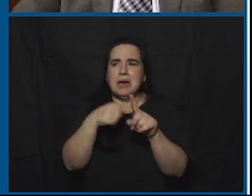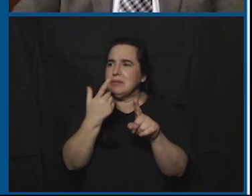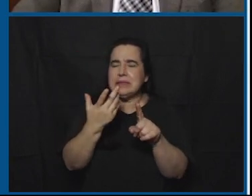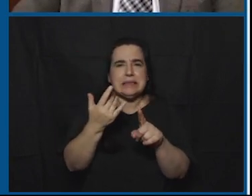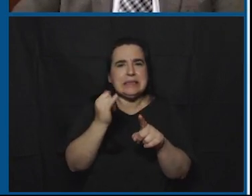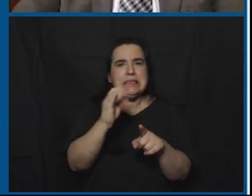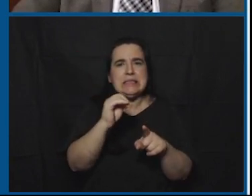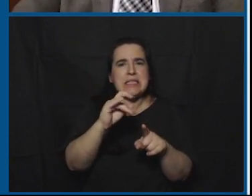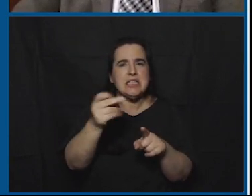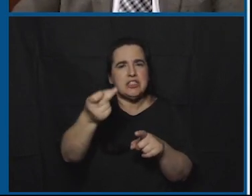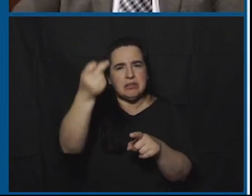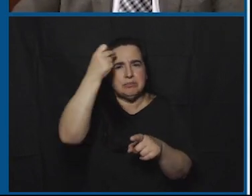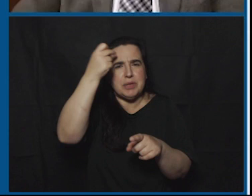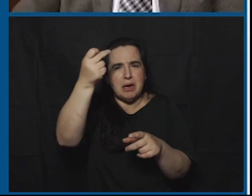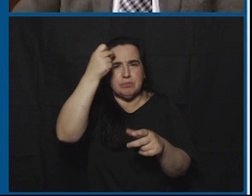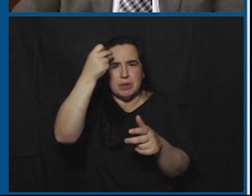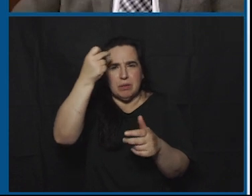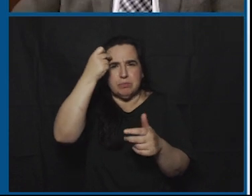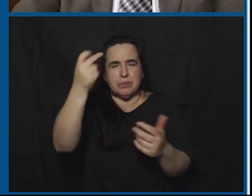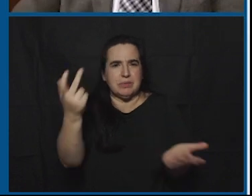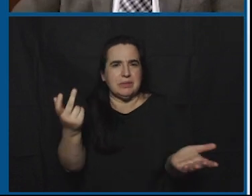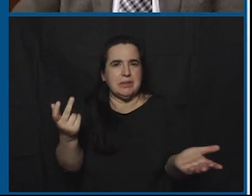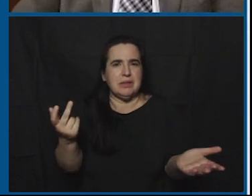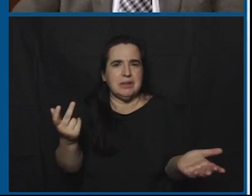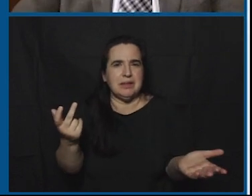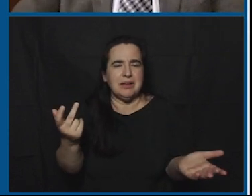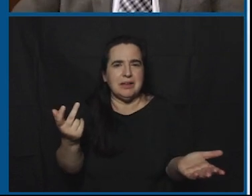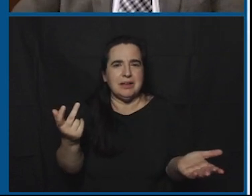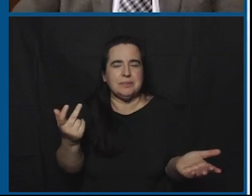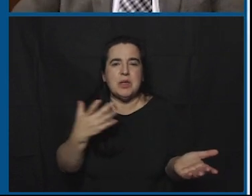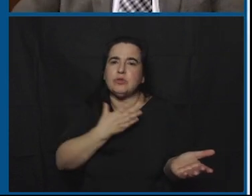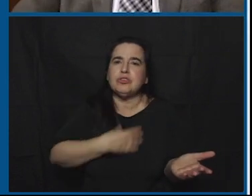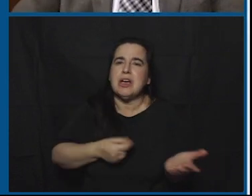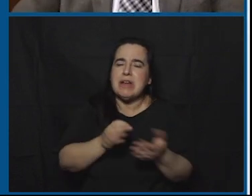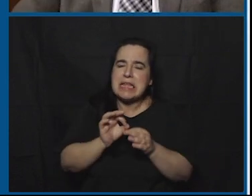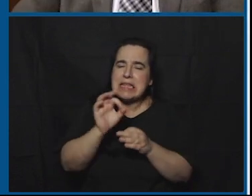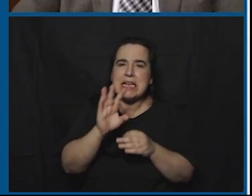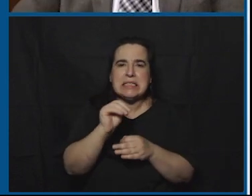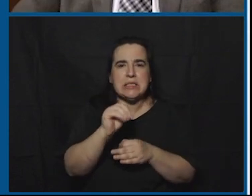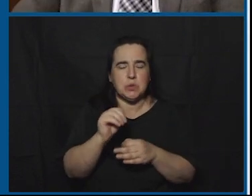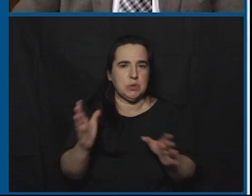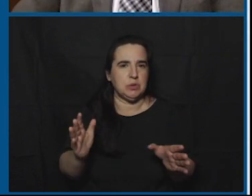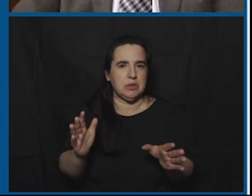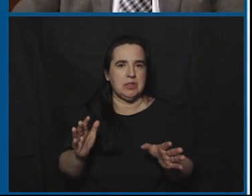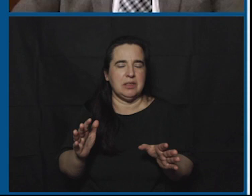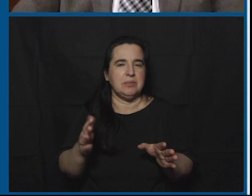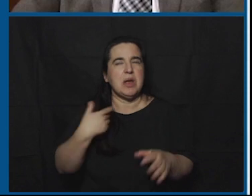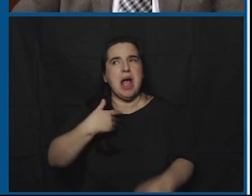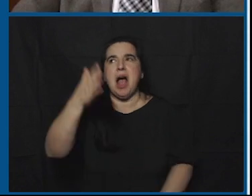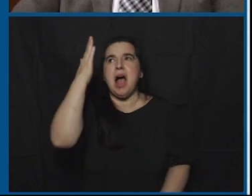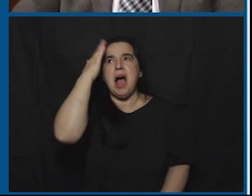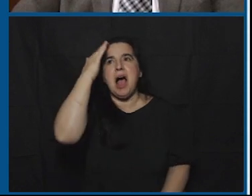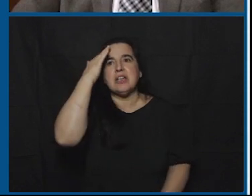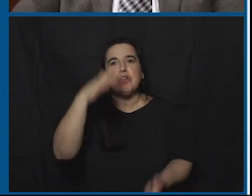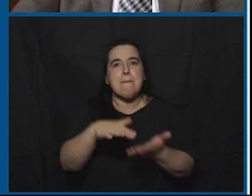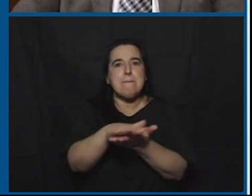aqui estas profecias. E eu gostava de partilhar convosco alguns segundos desta obra, porque acho que ela